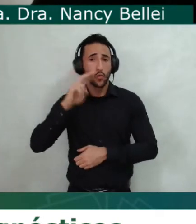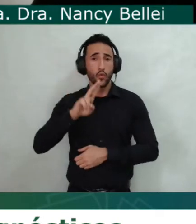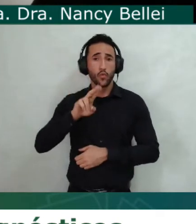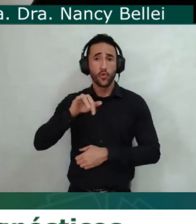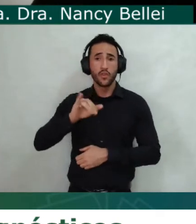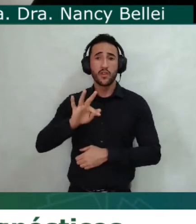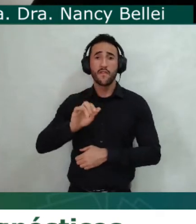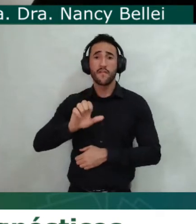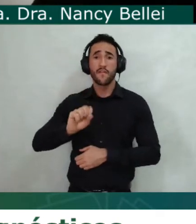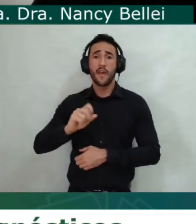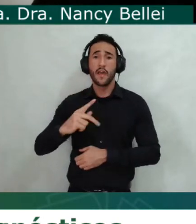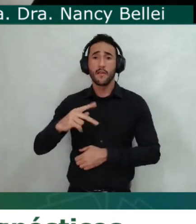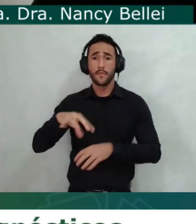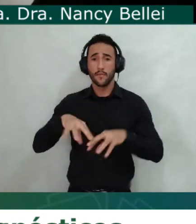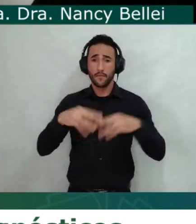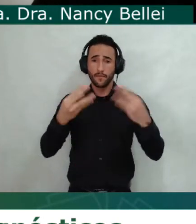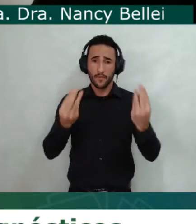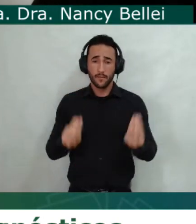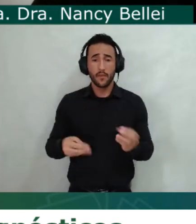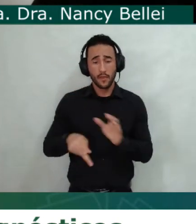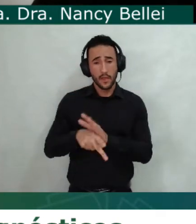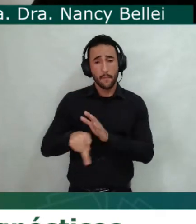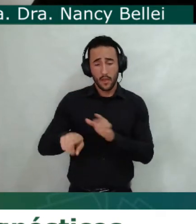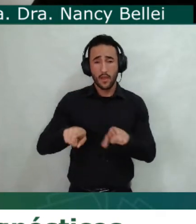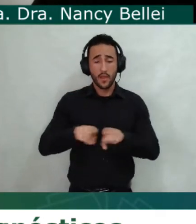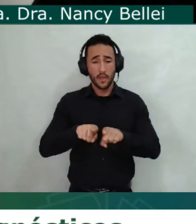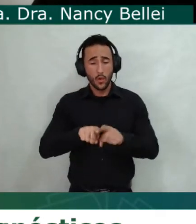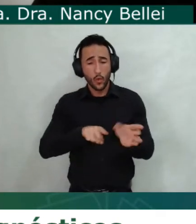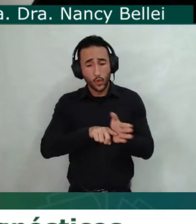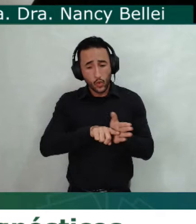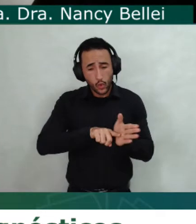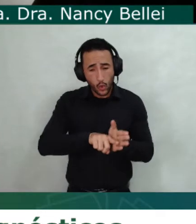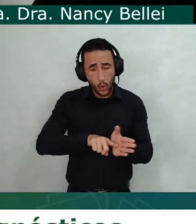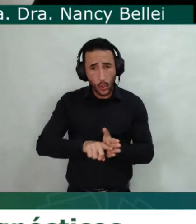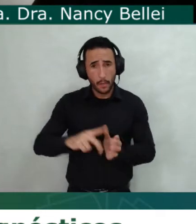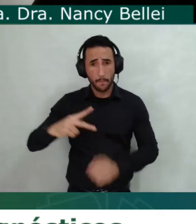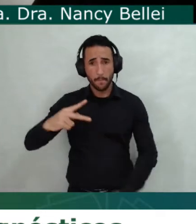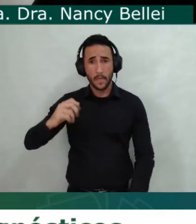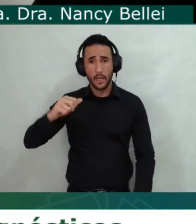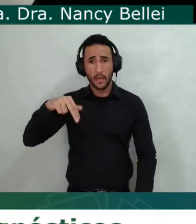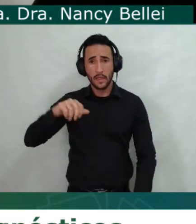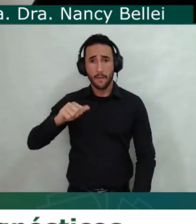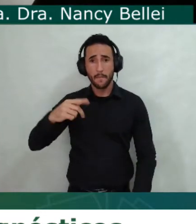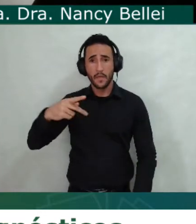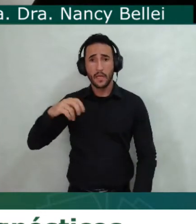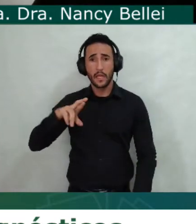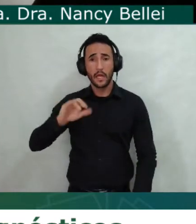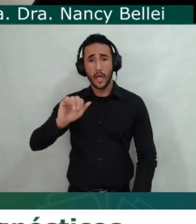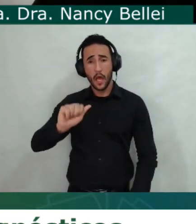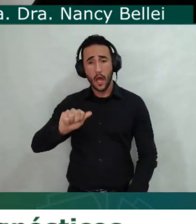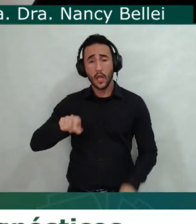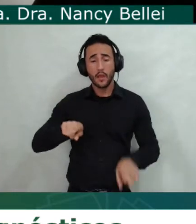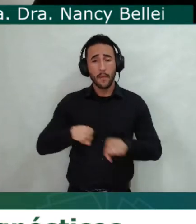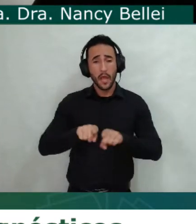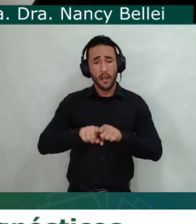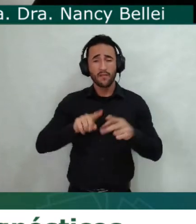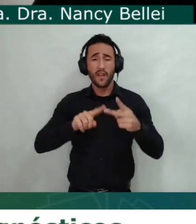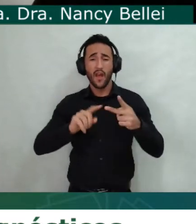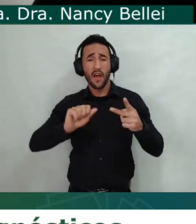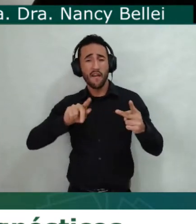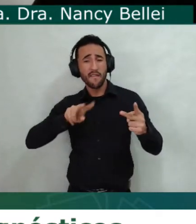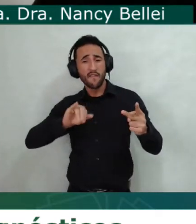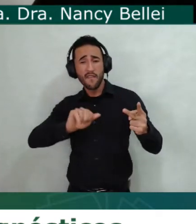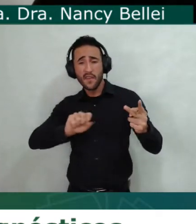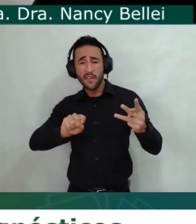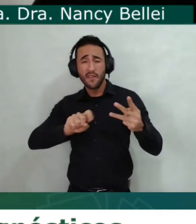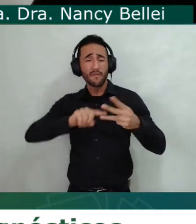da Organização Pan-Americana da Saúde, do Ministério, da Anvisa, enfim, é uma pessoa